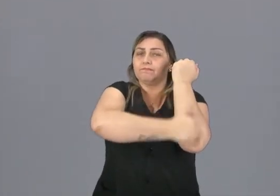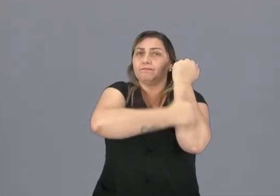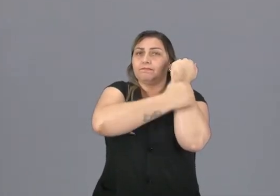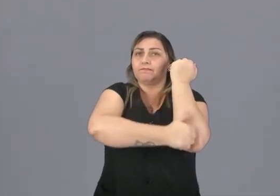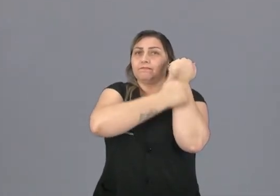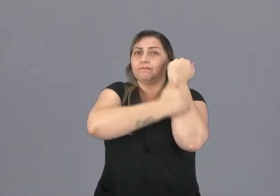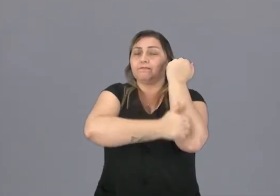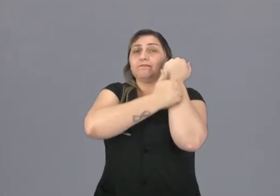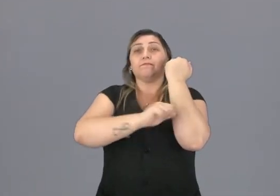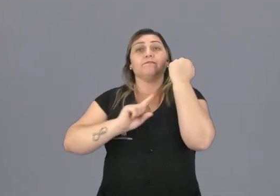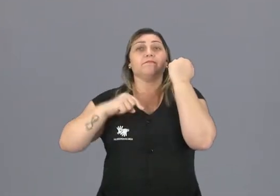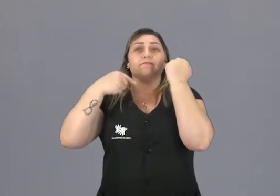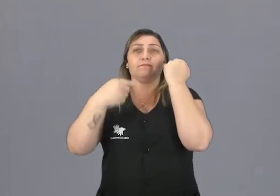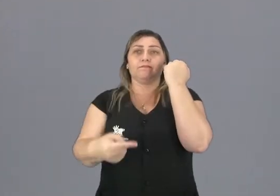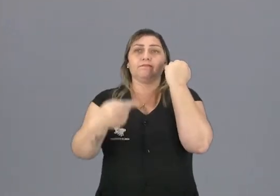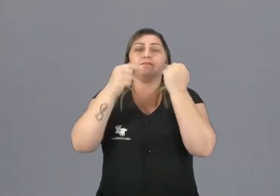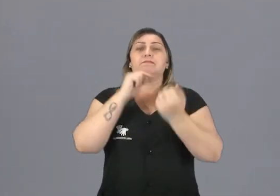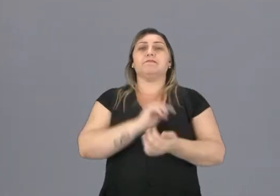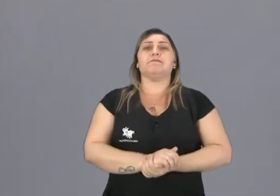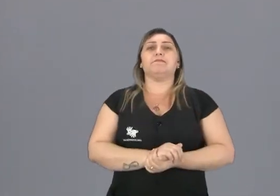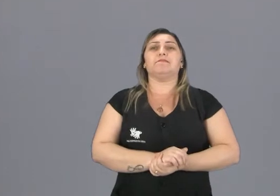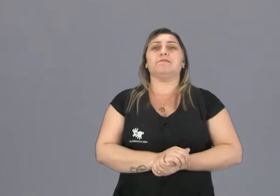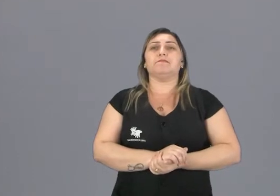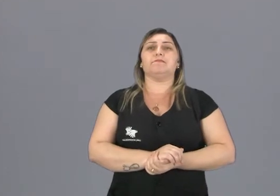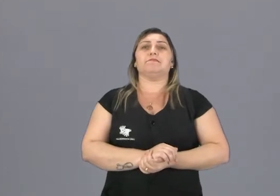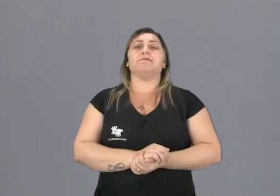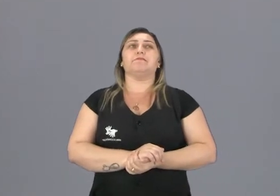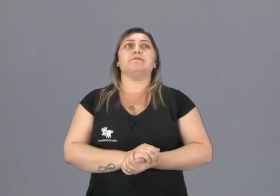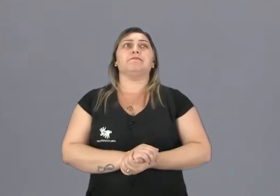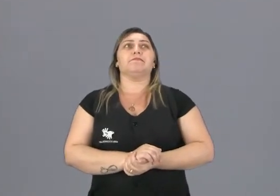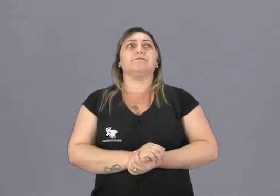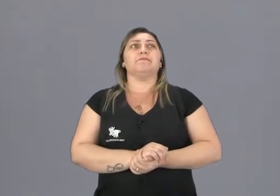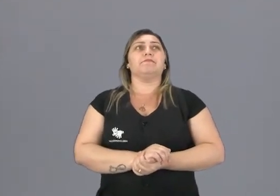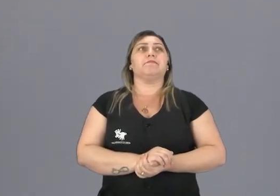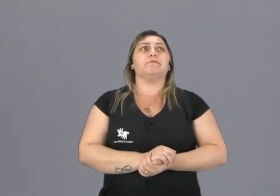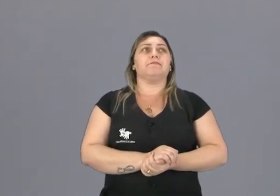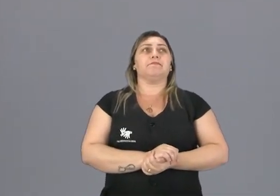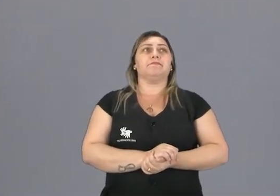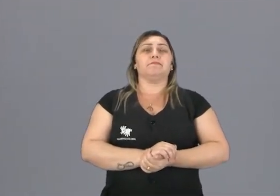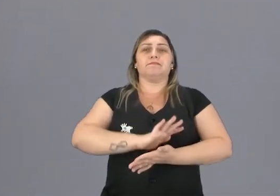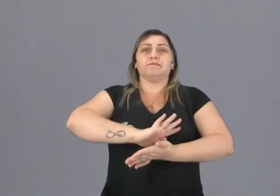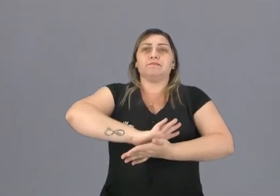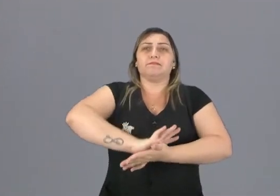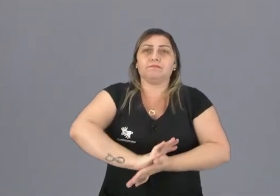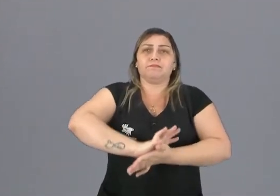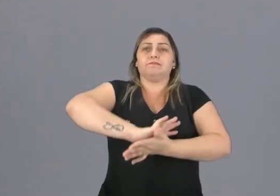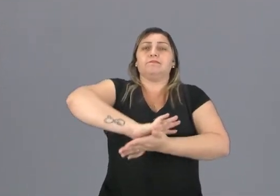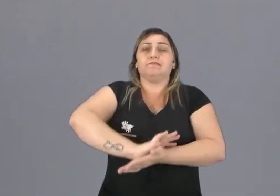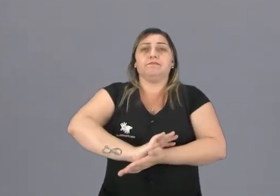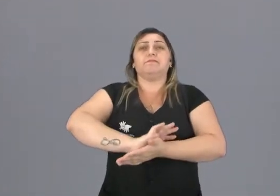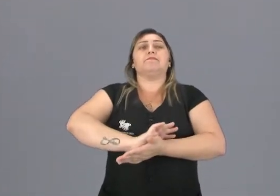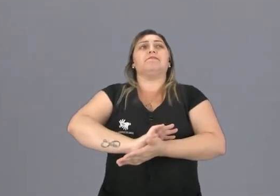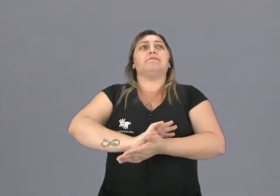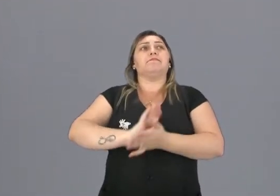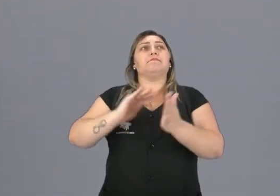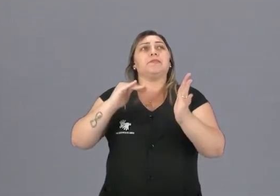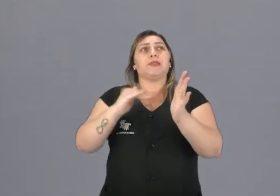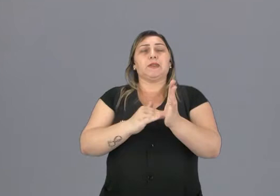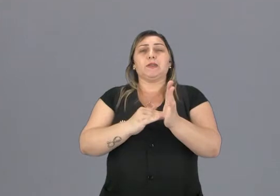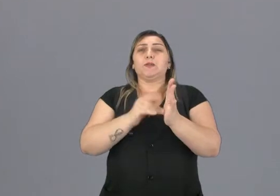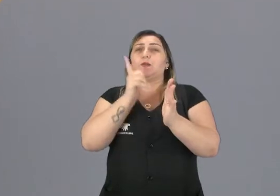e depois, ó, ela passa aqui pela prensa, certo? Mais um pouquinho até extrair